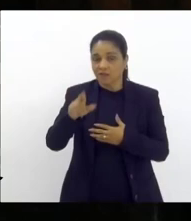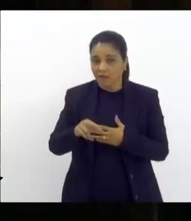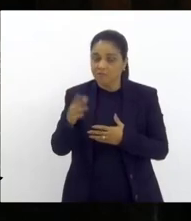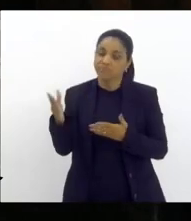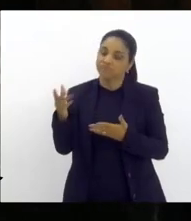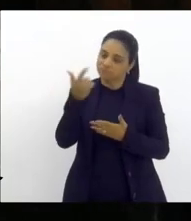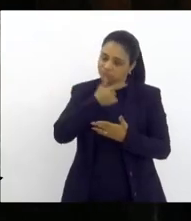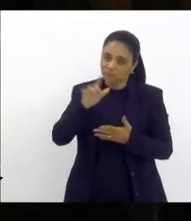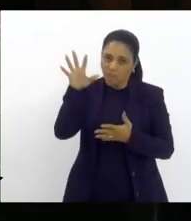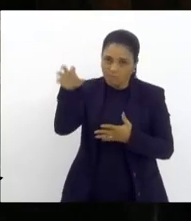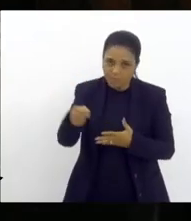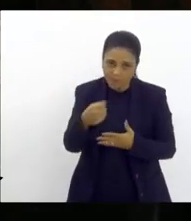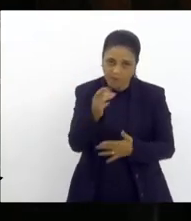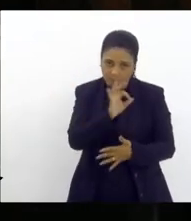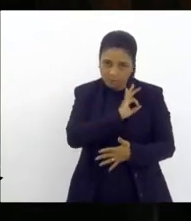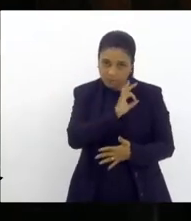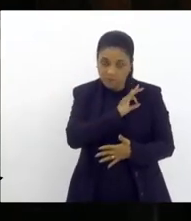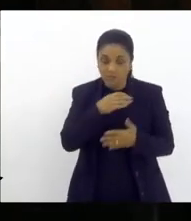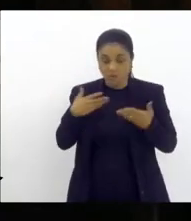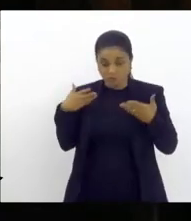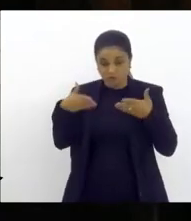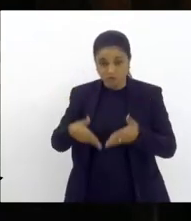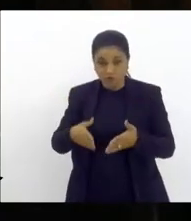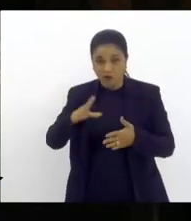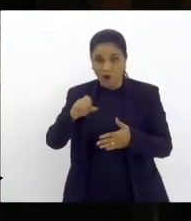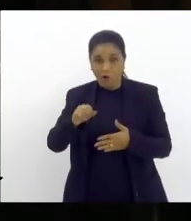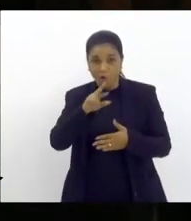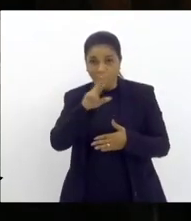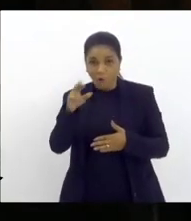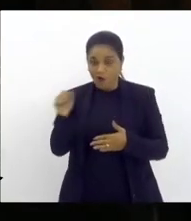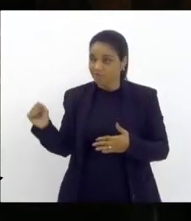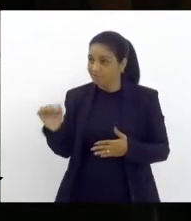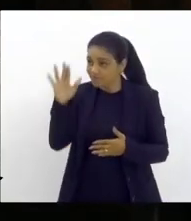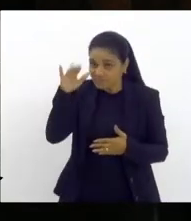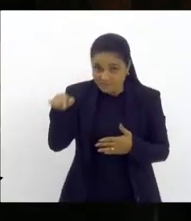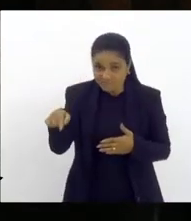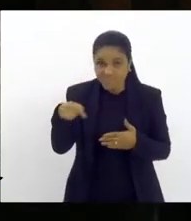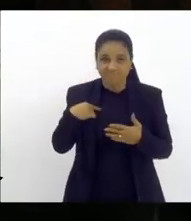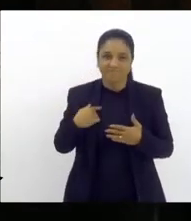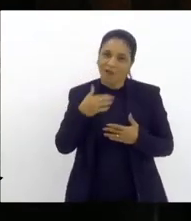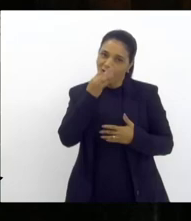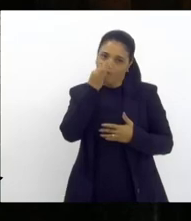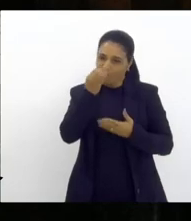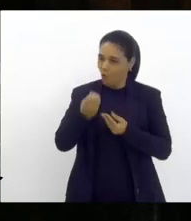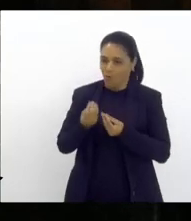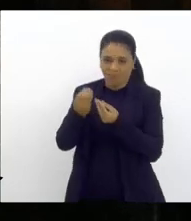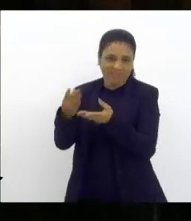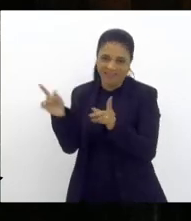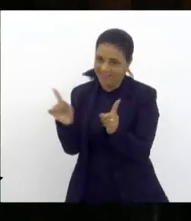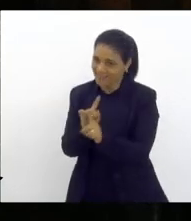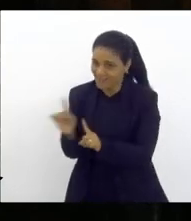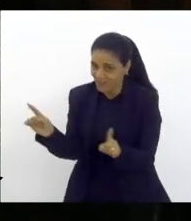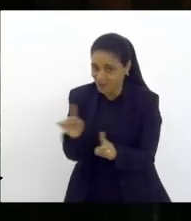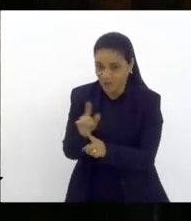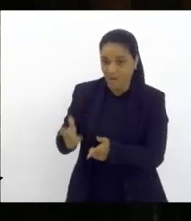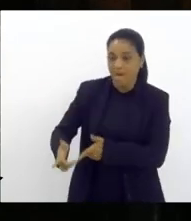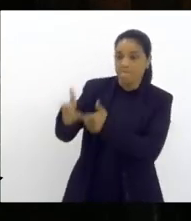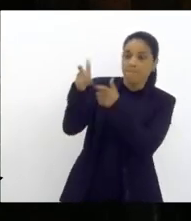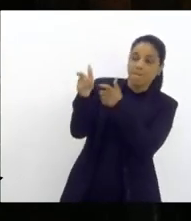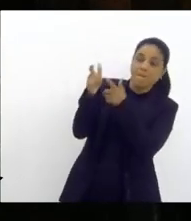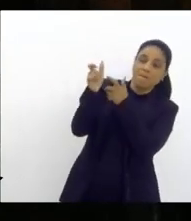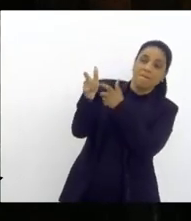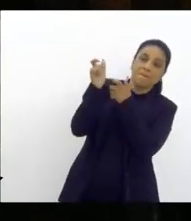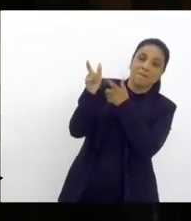aí por Óbvio quando a core chega na favela não é recebida flores não é recebida com